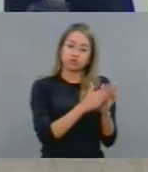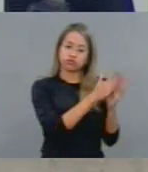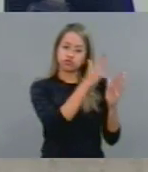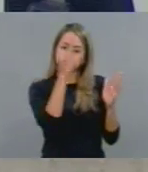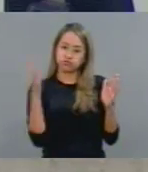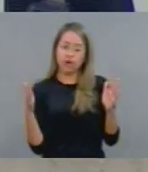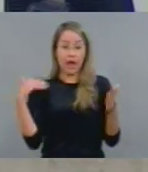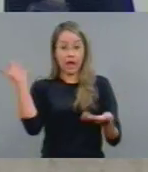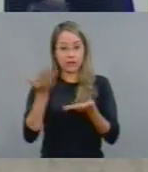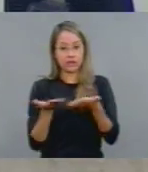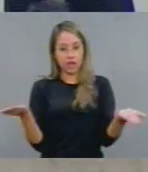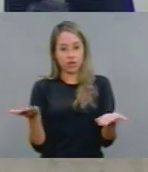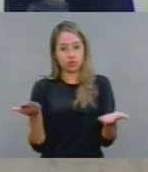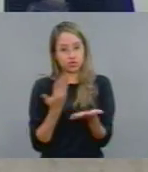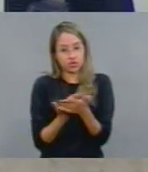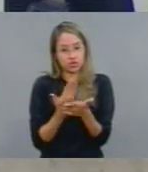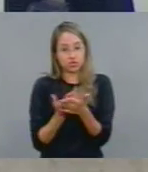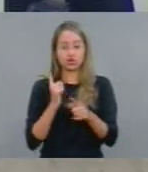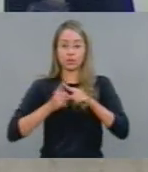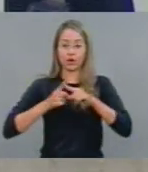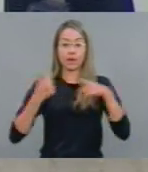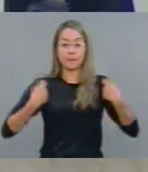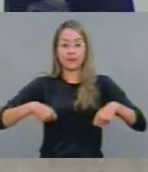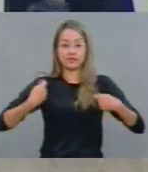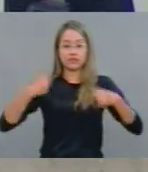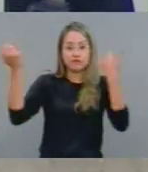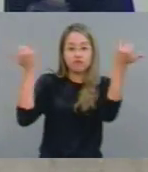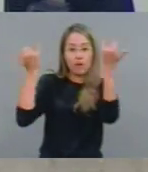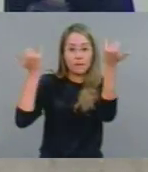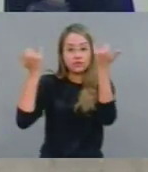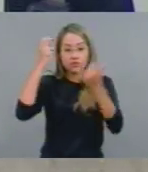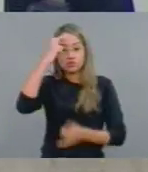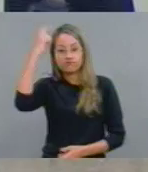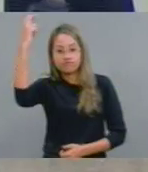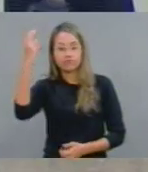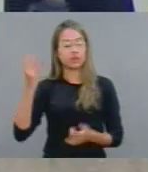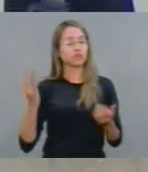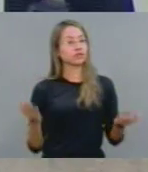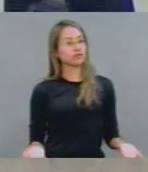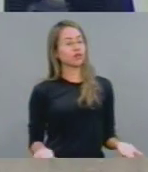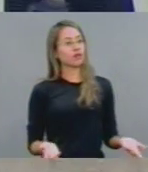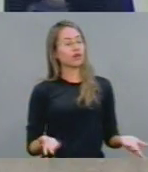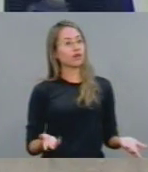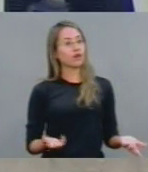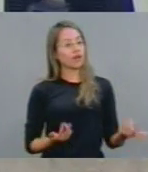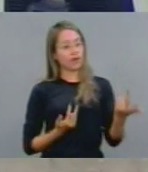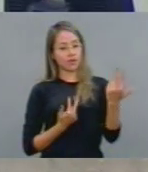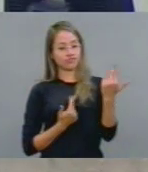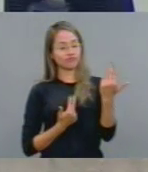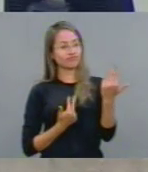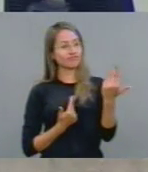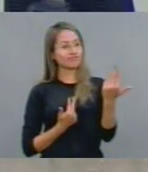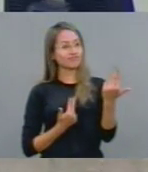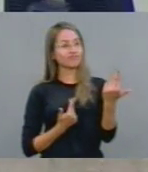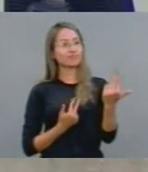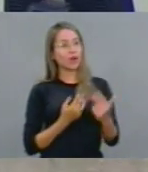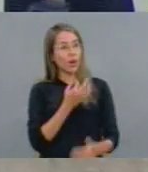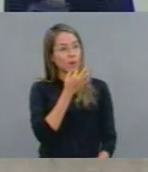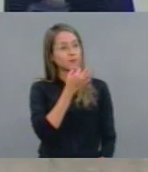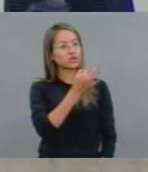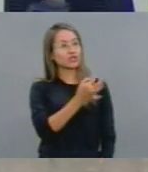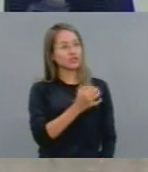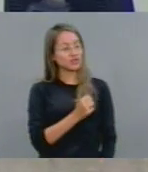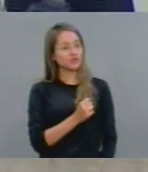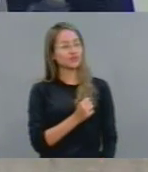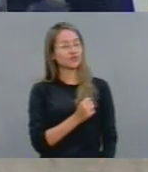até hoje para ficar informado. E eu acho que a sensação que o senhor tem nesse momento é igual a minha, é de desapontamento, é de tristeza. A